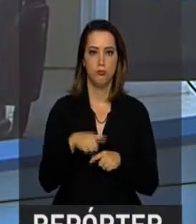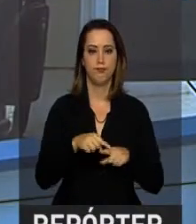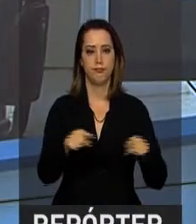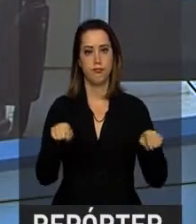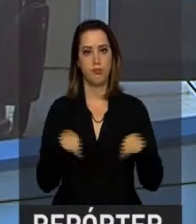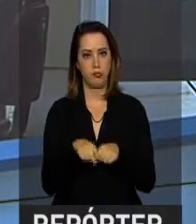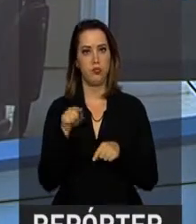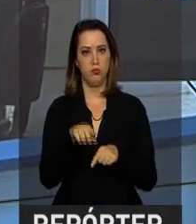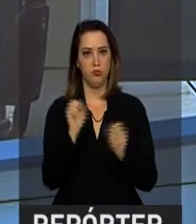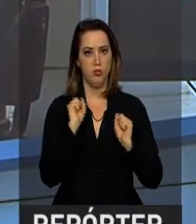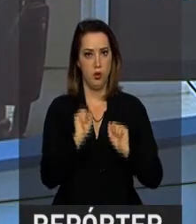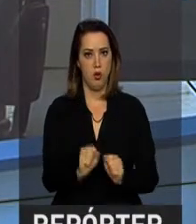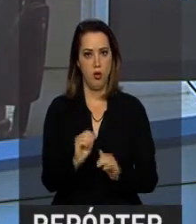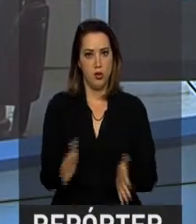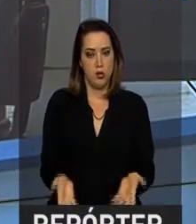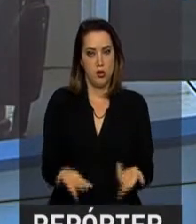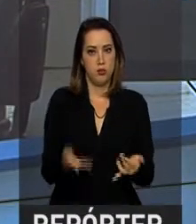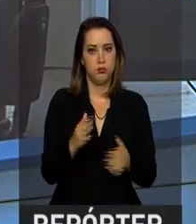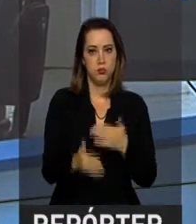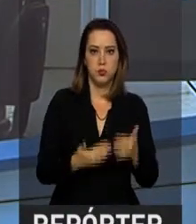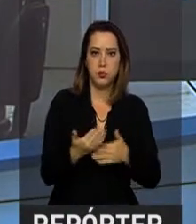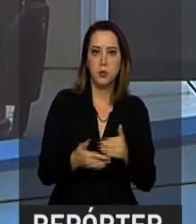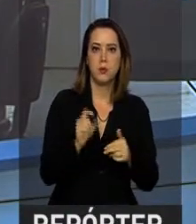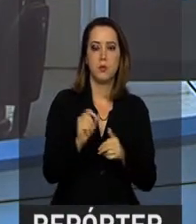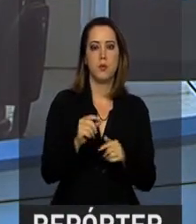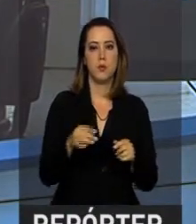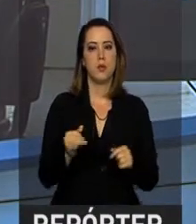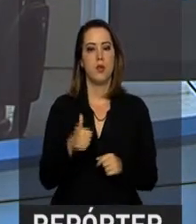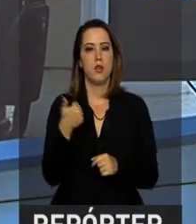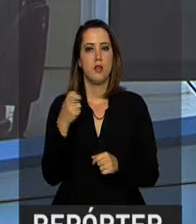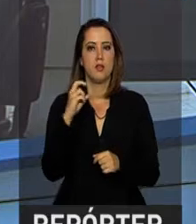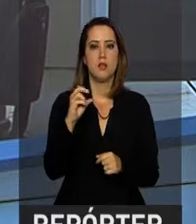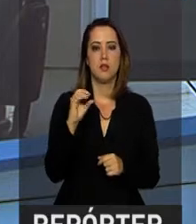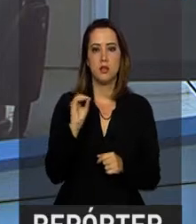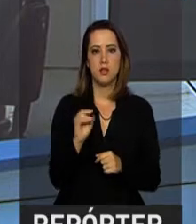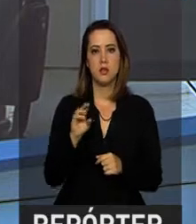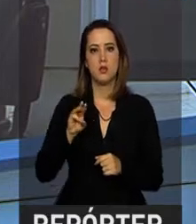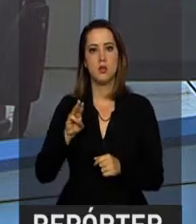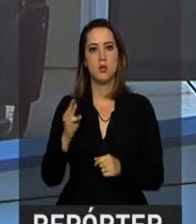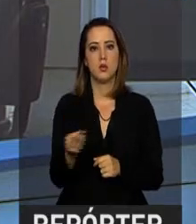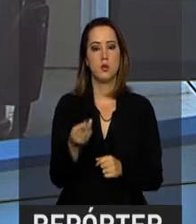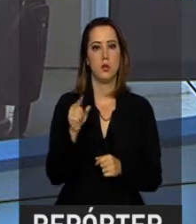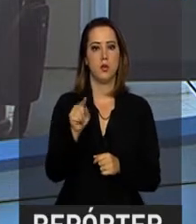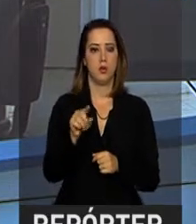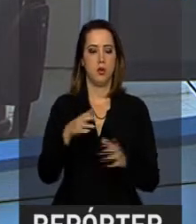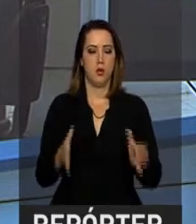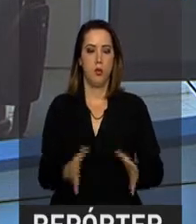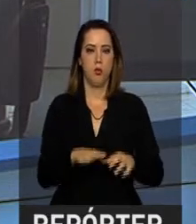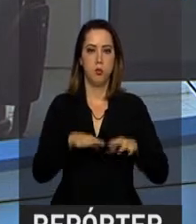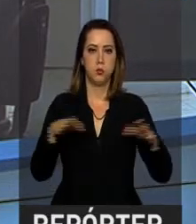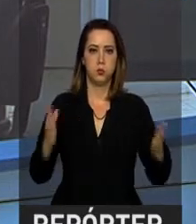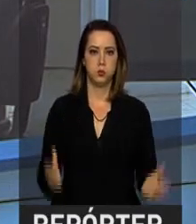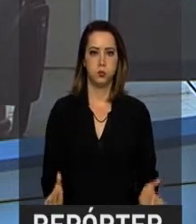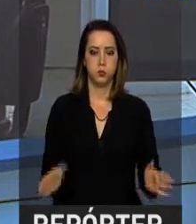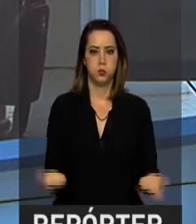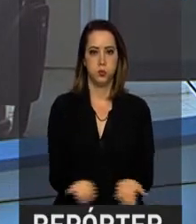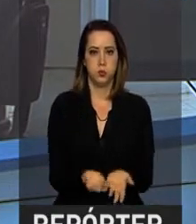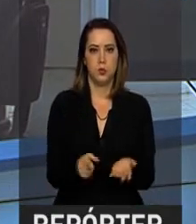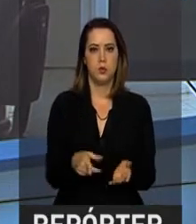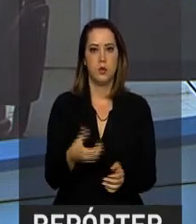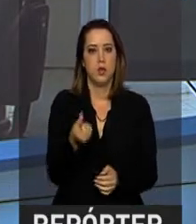terá capacidade para processar até 150 mil barris de petróleo por dia e 6 milhões de metros